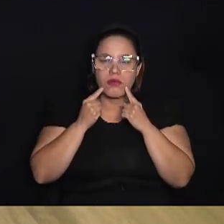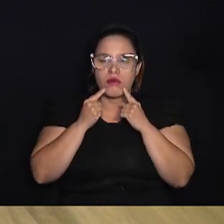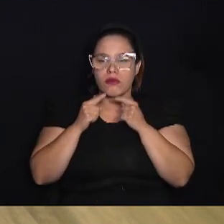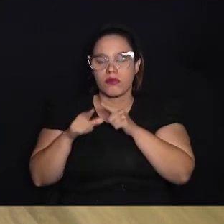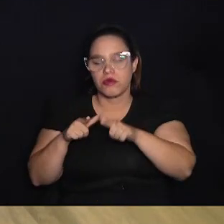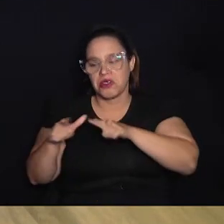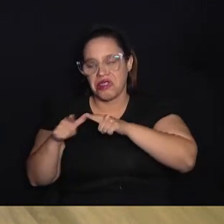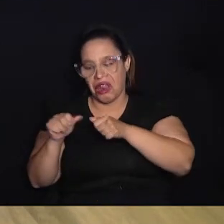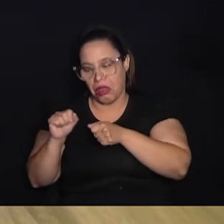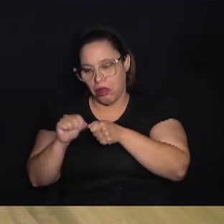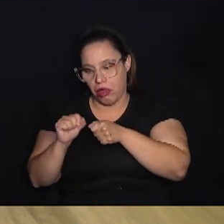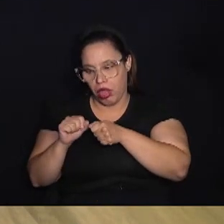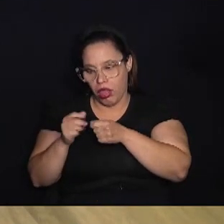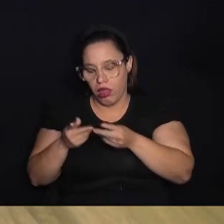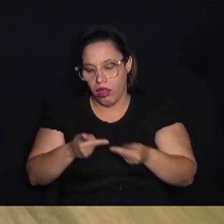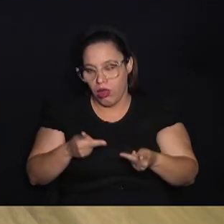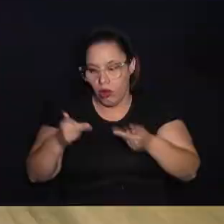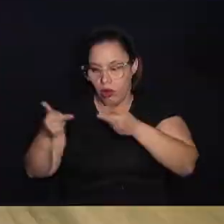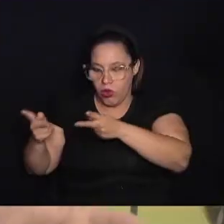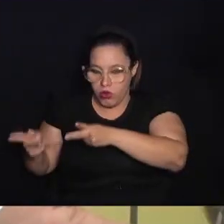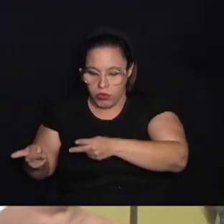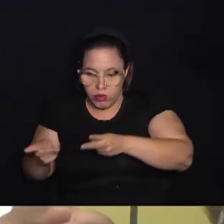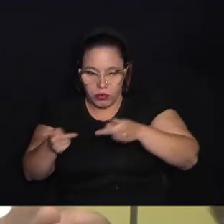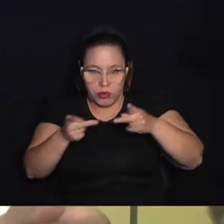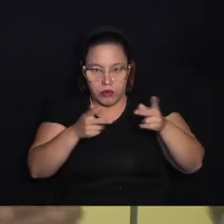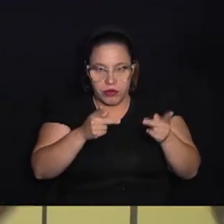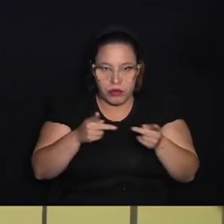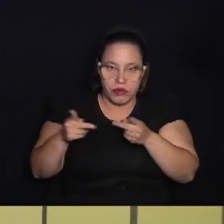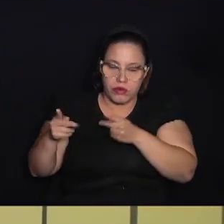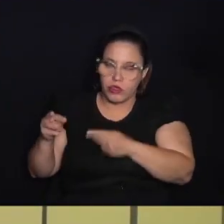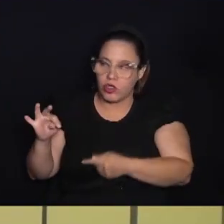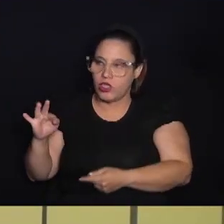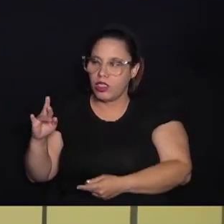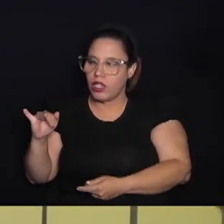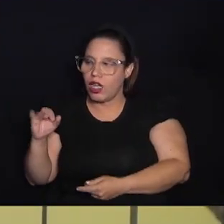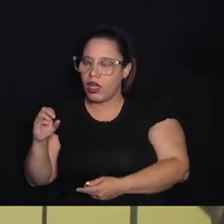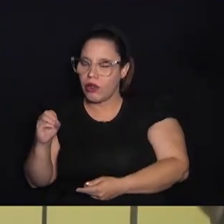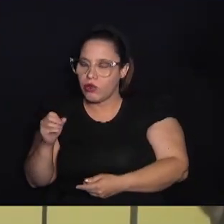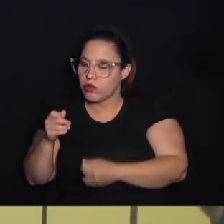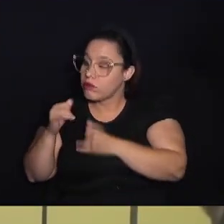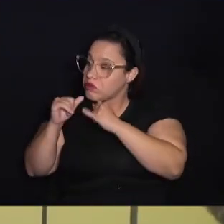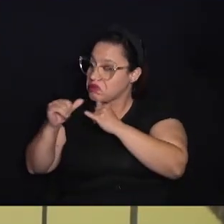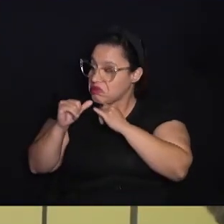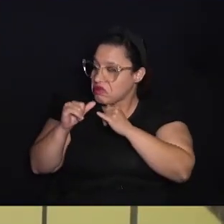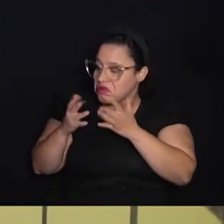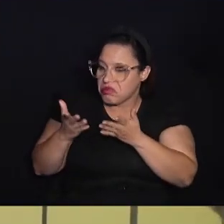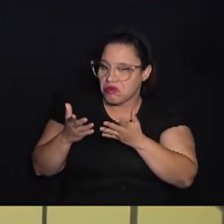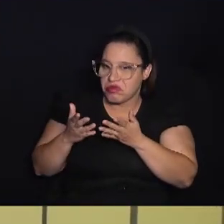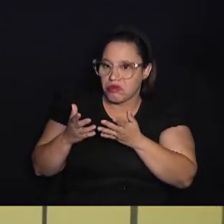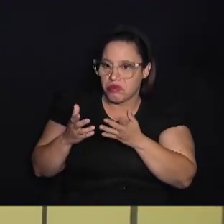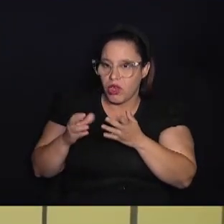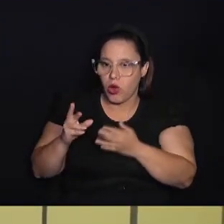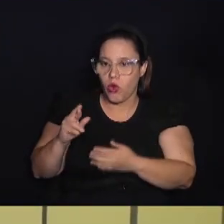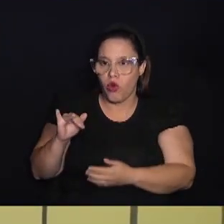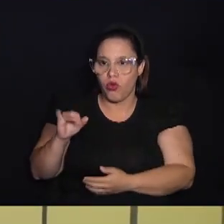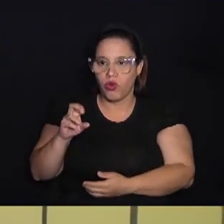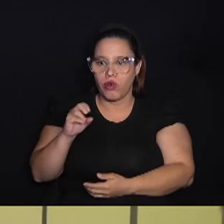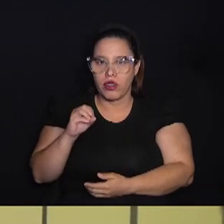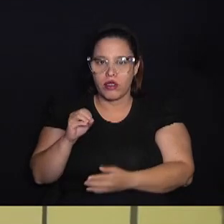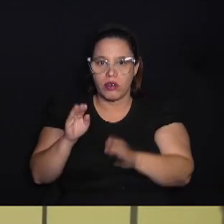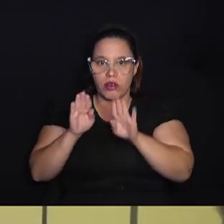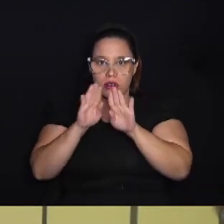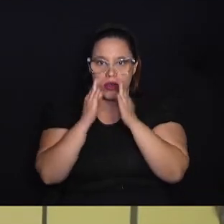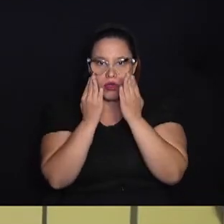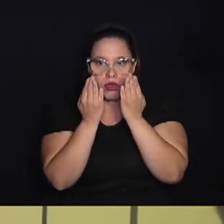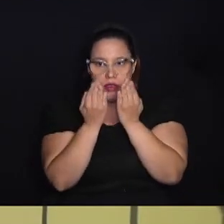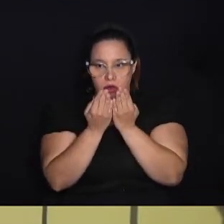das Lágrimas a gente visitou os locais né que nem o Thiago falou lá onde que é o convento né que tá fechada a gente fez